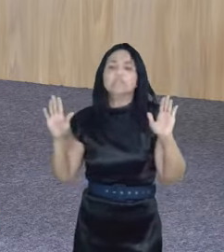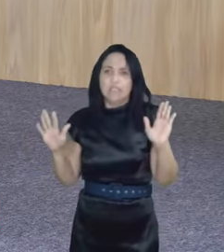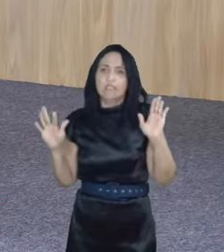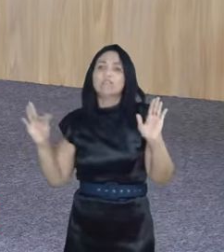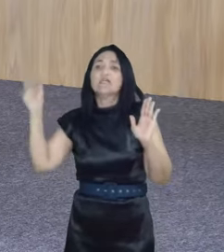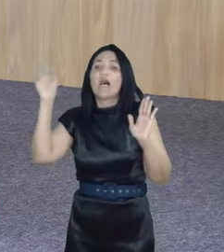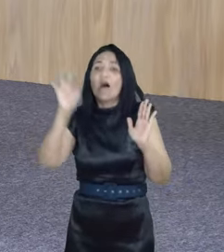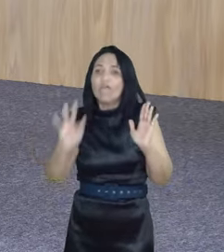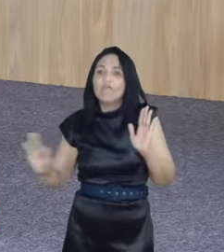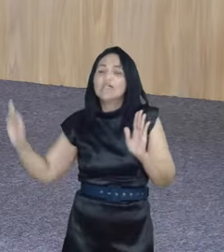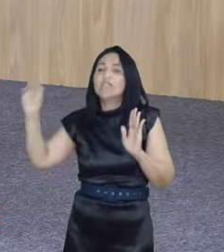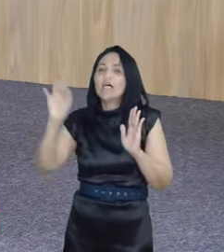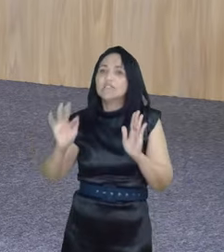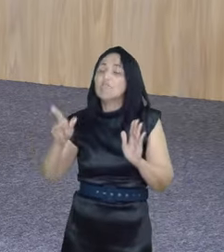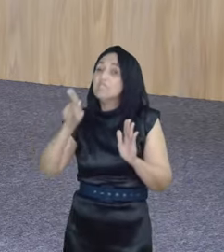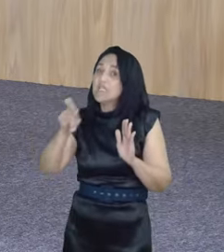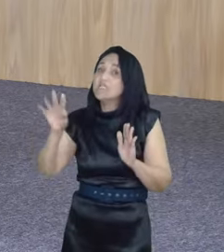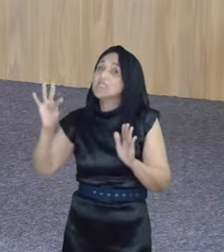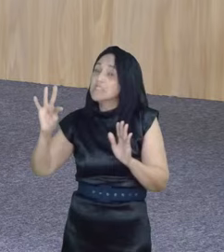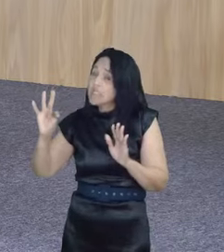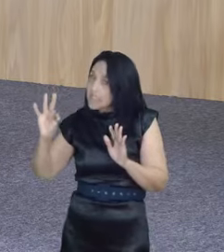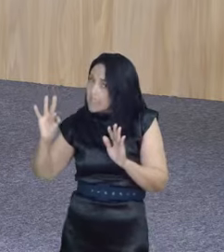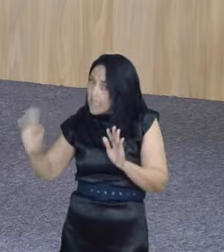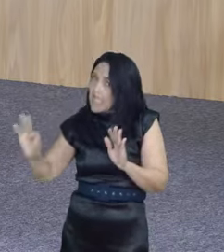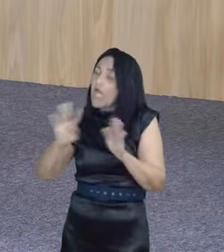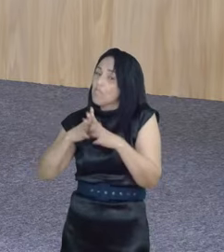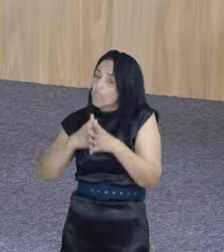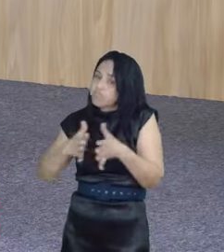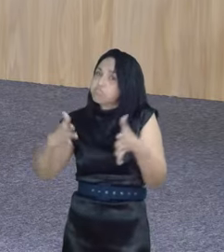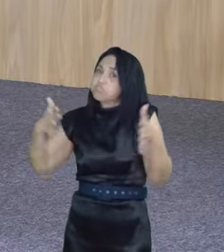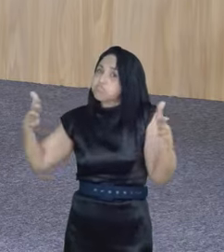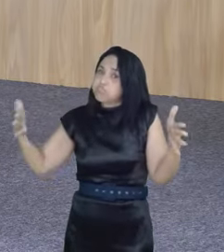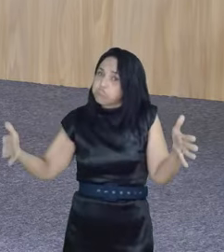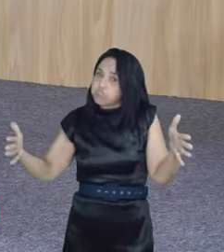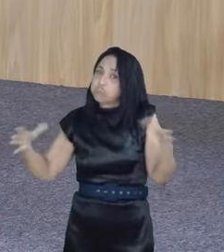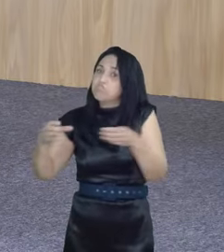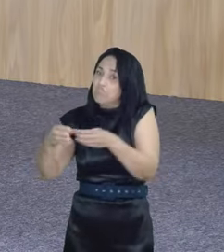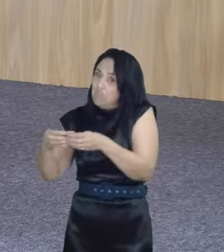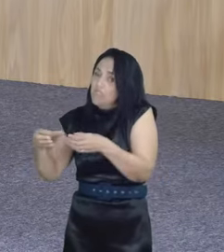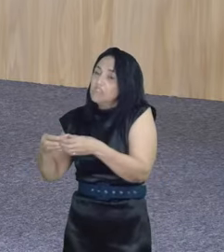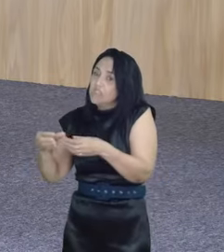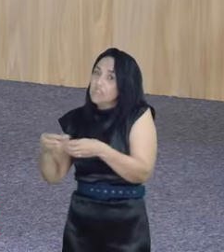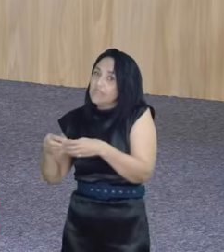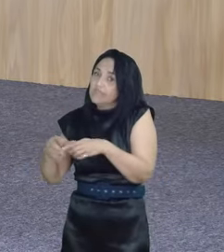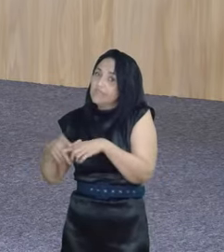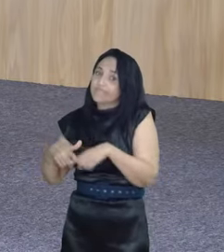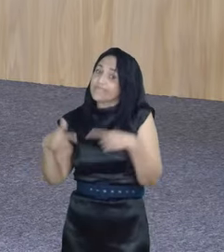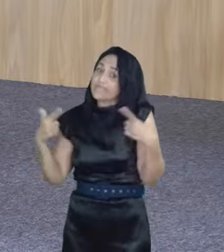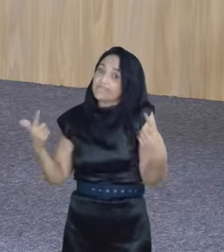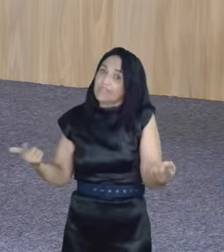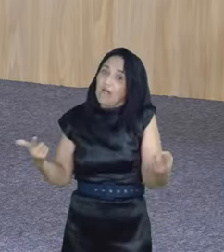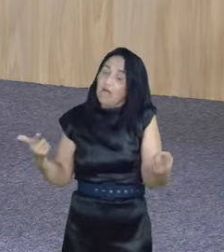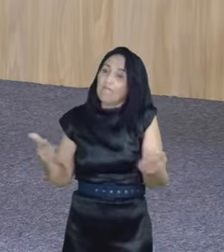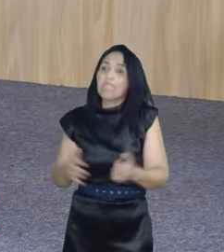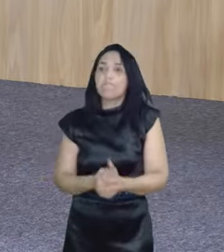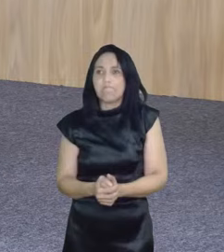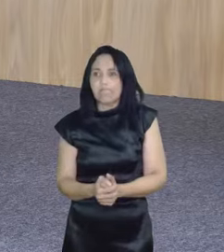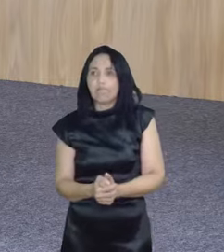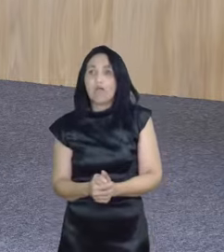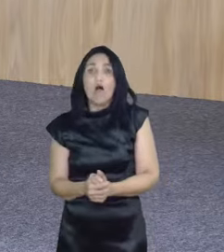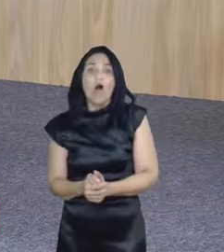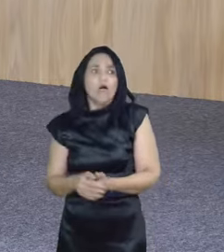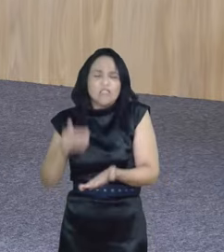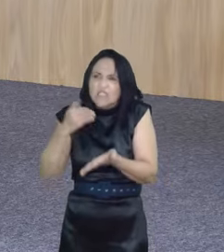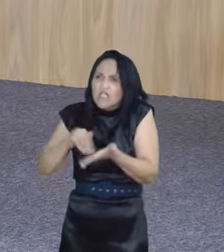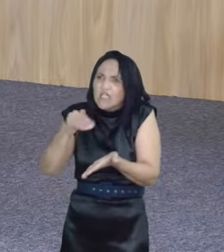PT é o maior partido? Sim. Portanto, cabe a nós mais generosidade. Maravilha. Secretária, agradeço